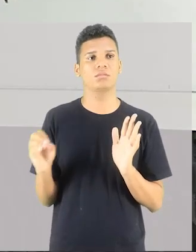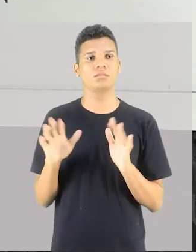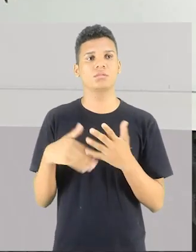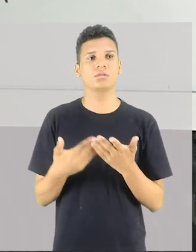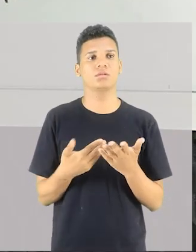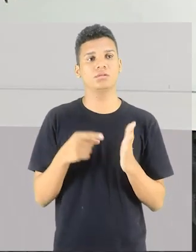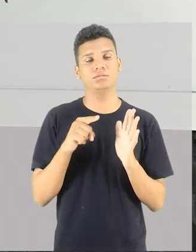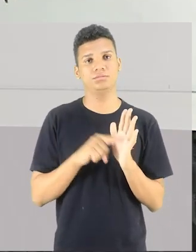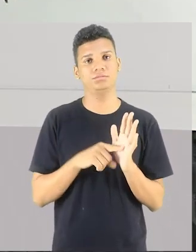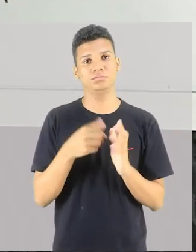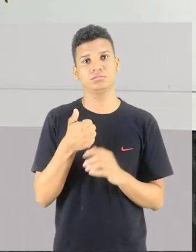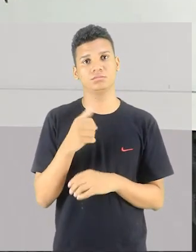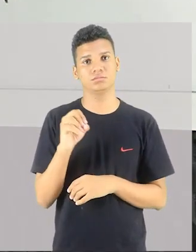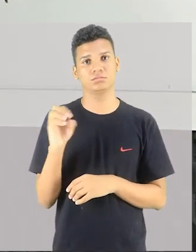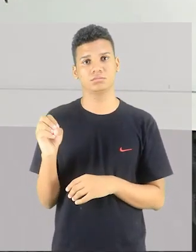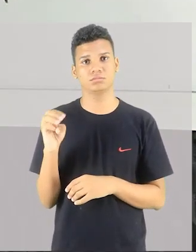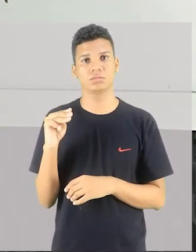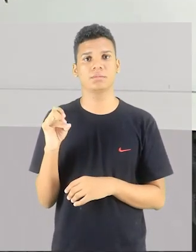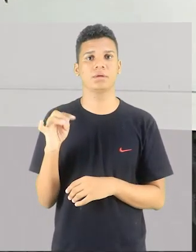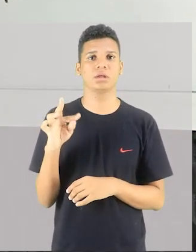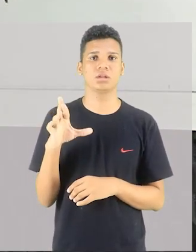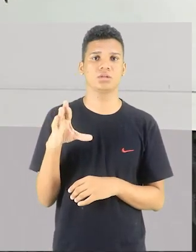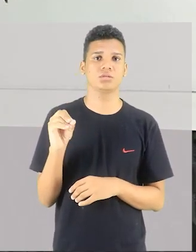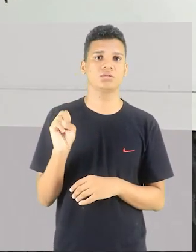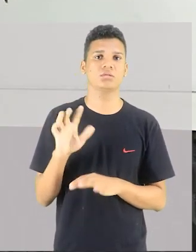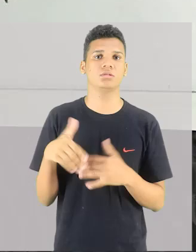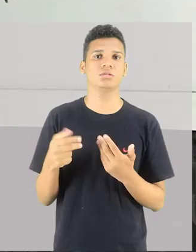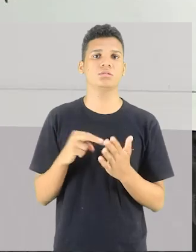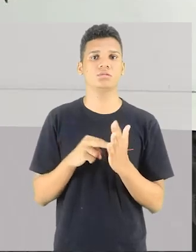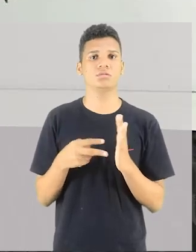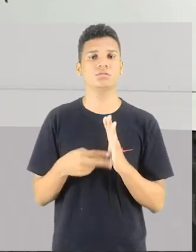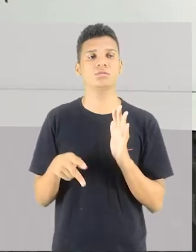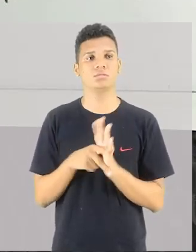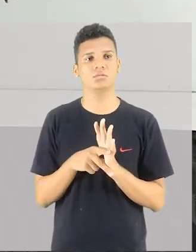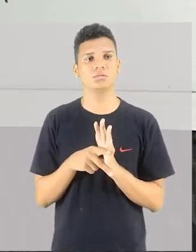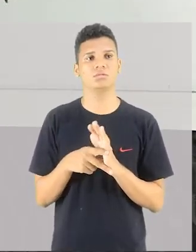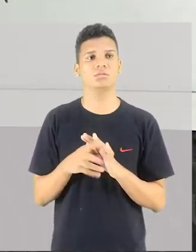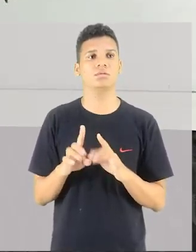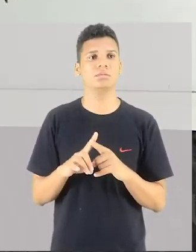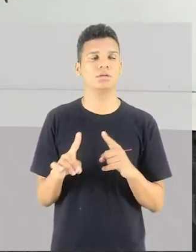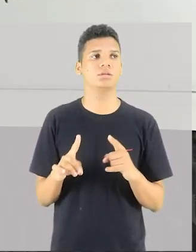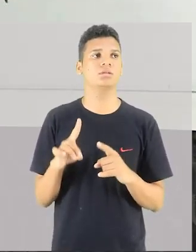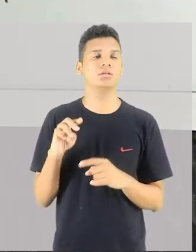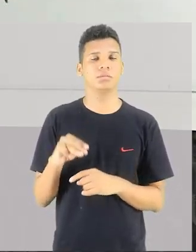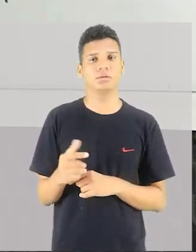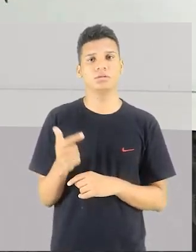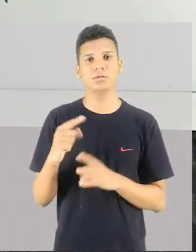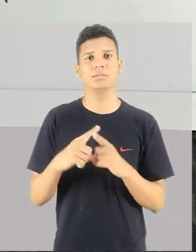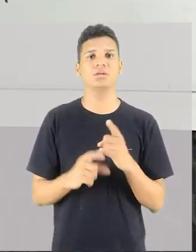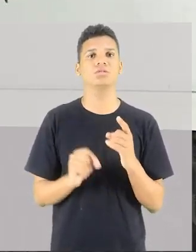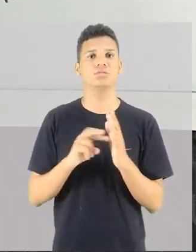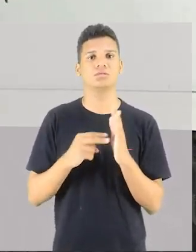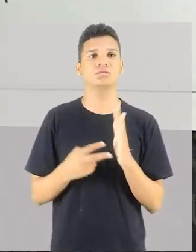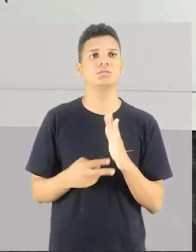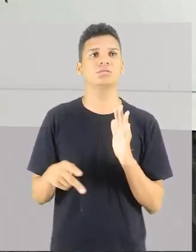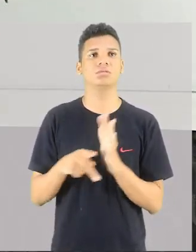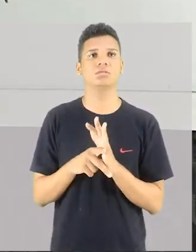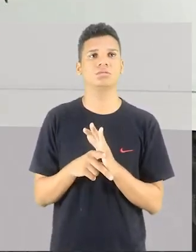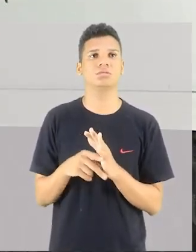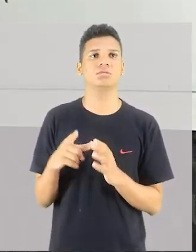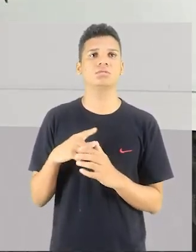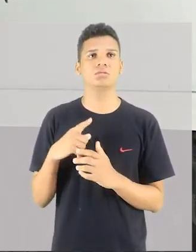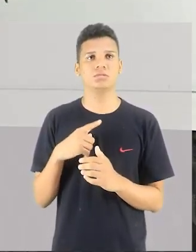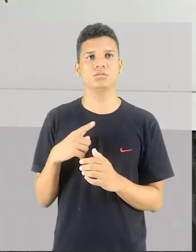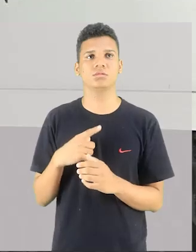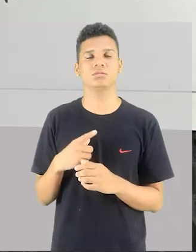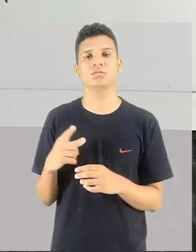100 m qu ora a quantidade de met qu vai ser exatamente a quantidade de sacos por